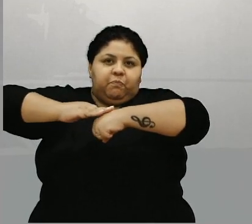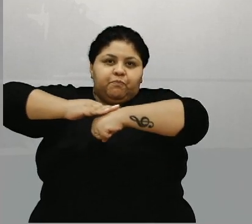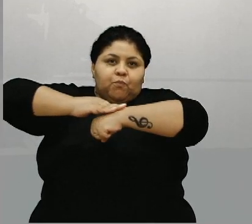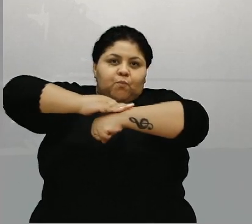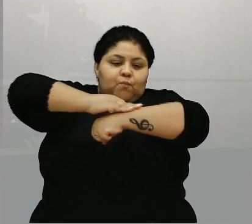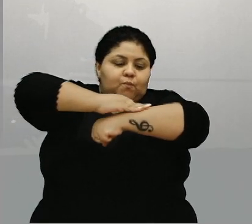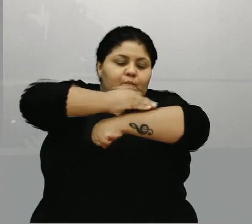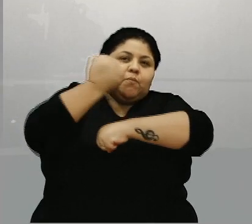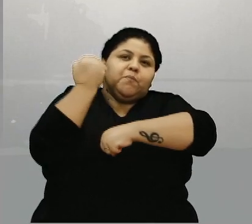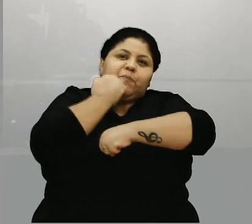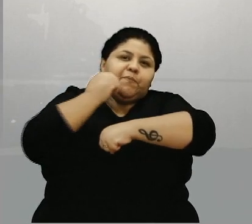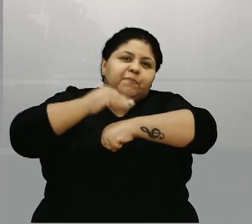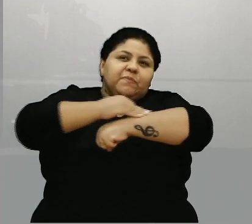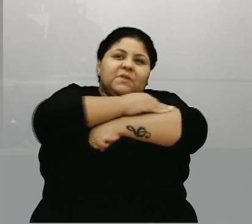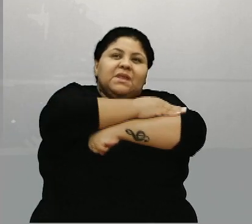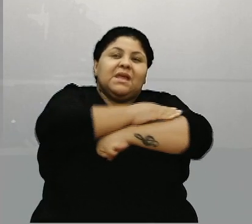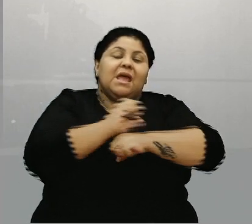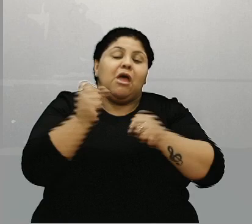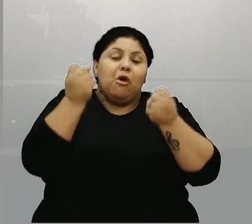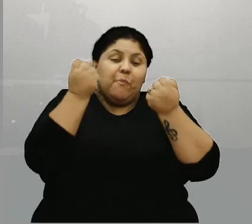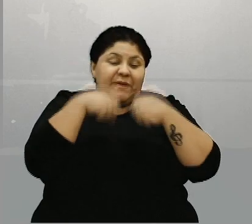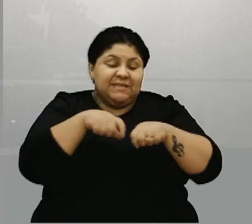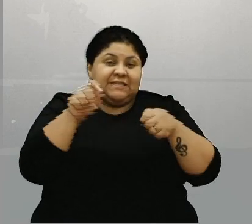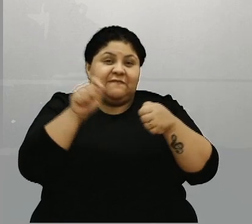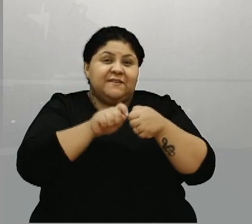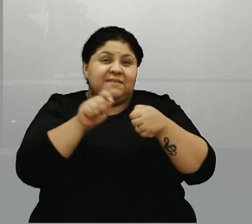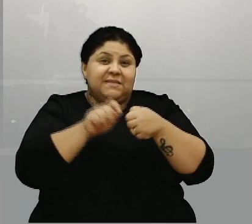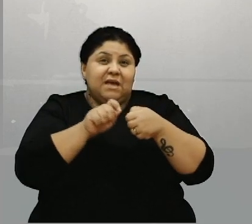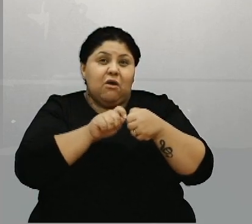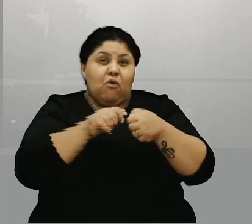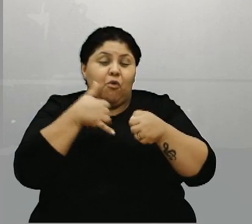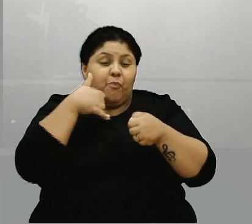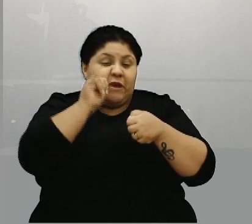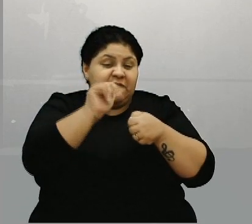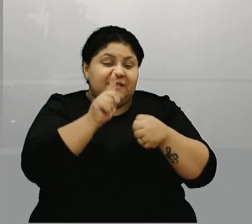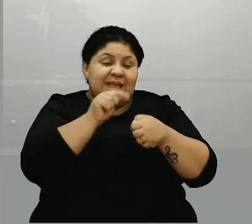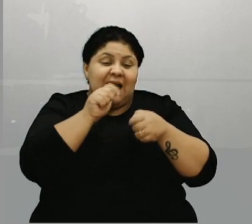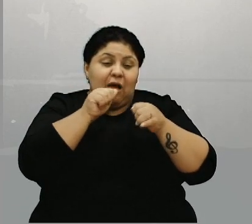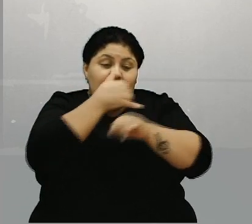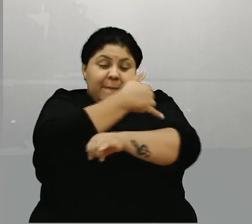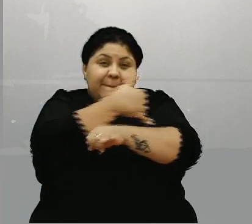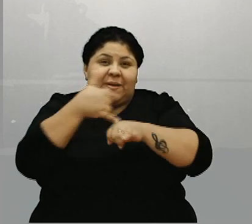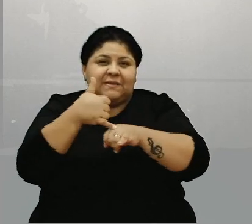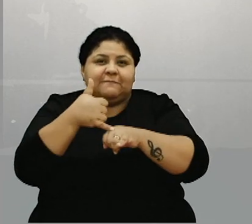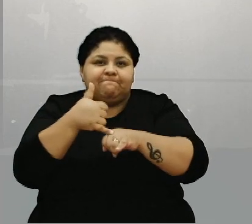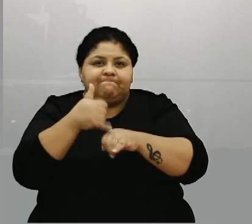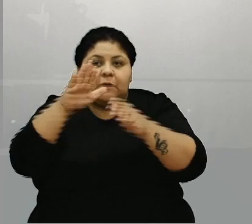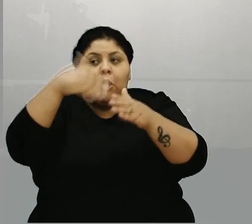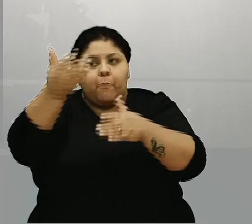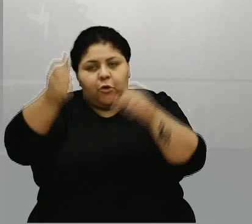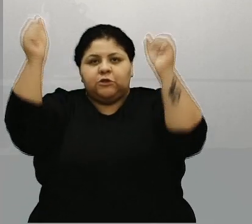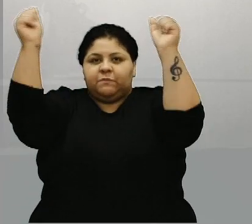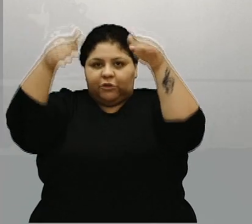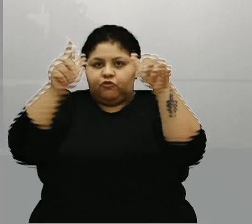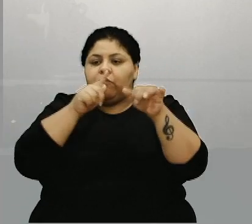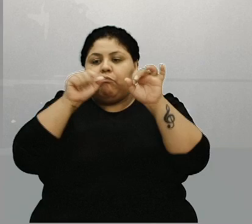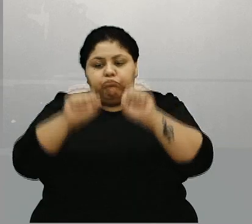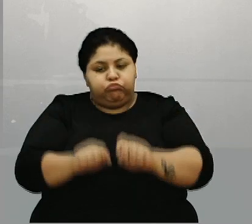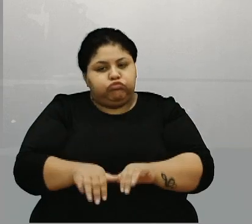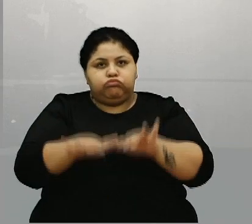fazer algo de contenção. Caso contrário, a próxima chuva vai alagar novamente, vai